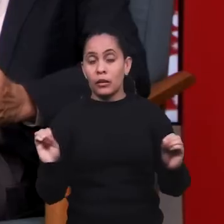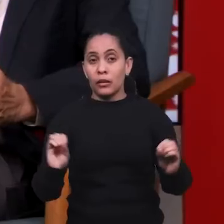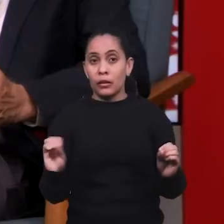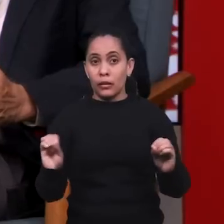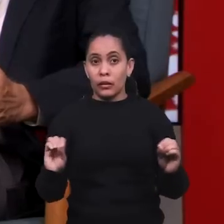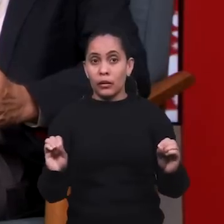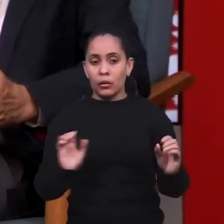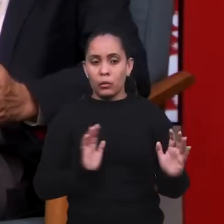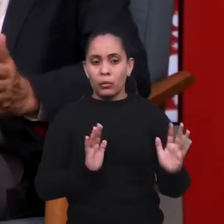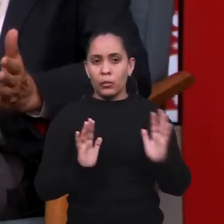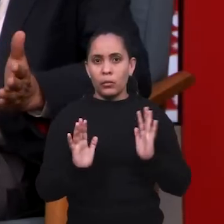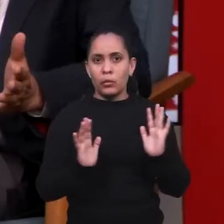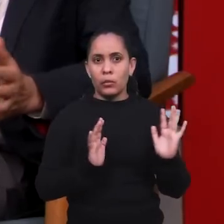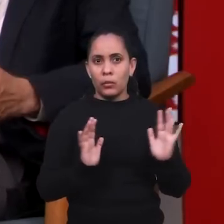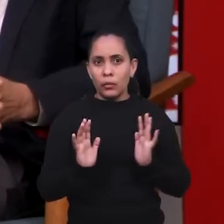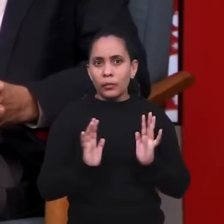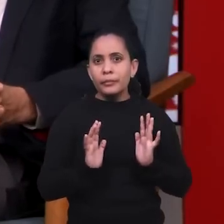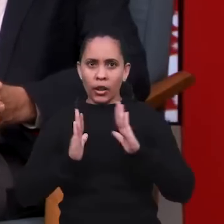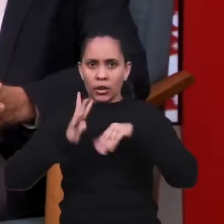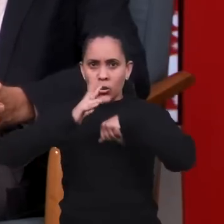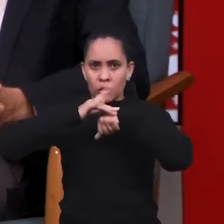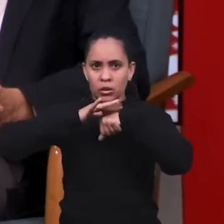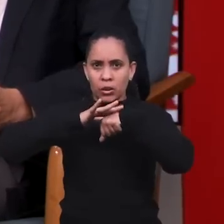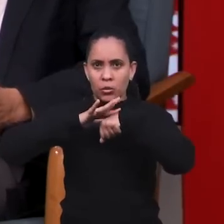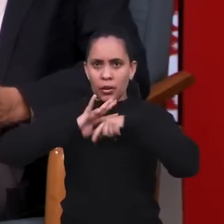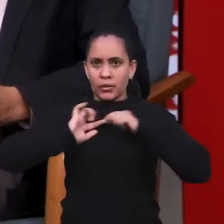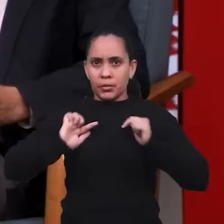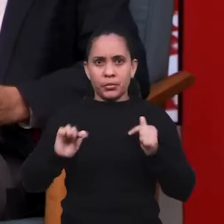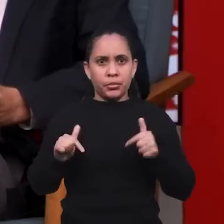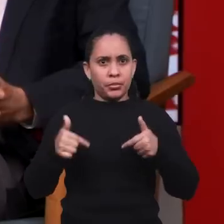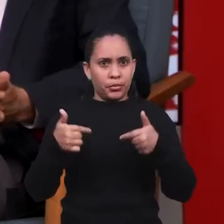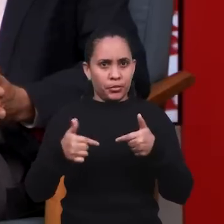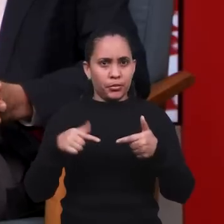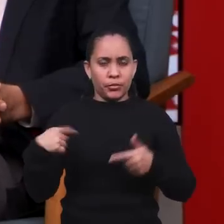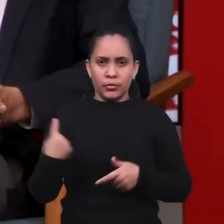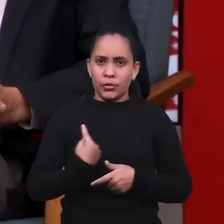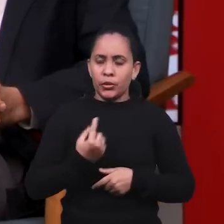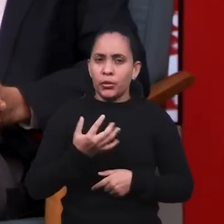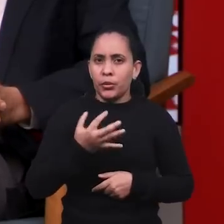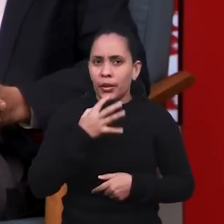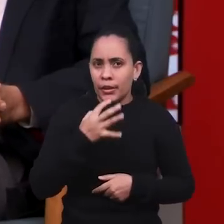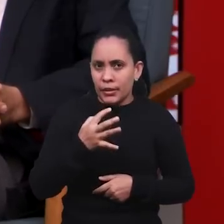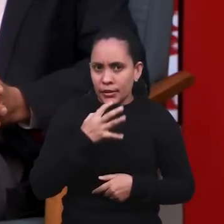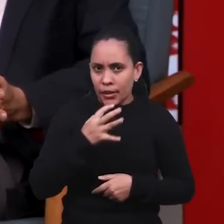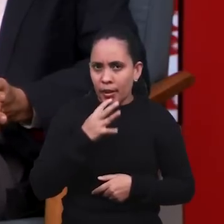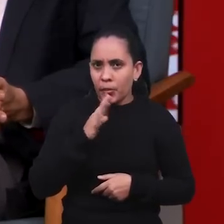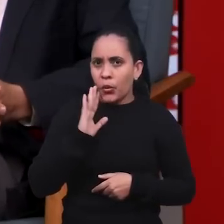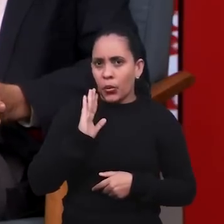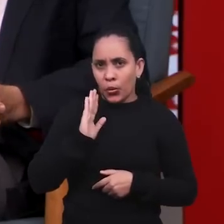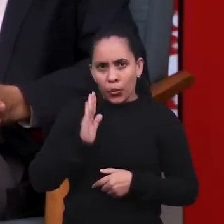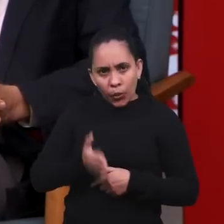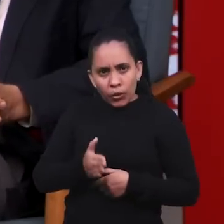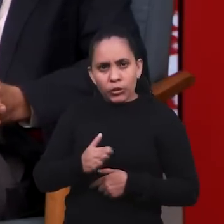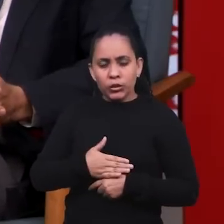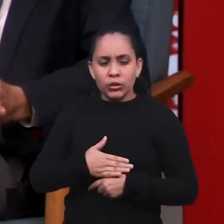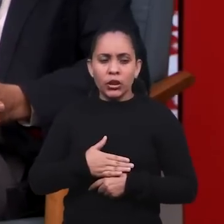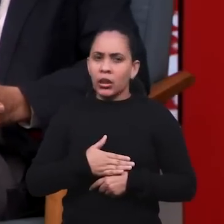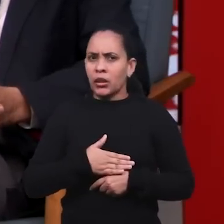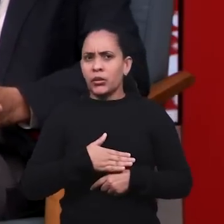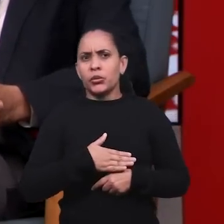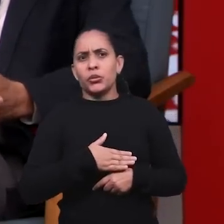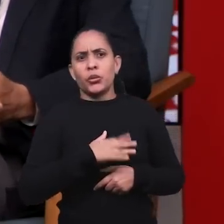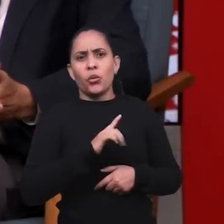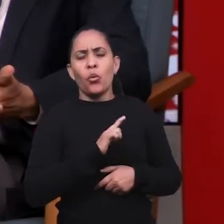o período de incubação do bacilo, não é? De Hansen, que é hoje conhecido, por isso hoje não se chama